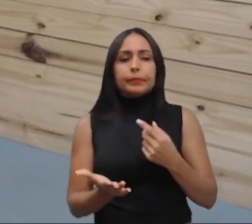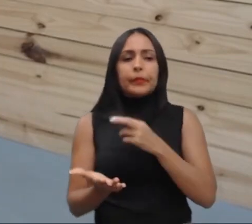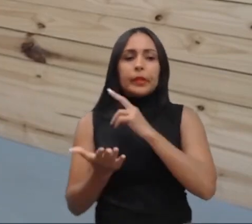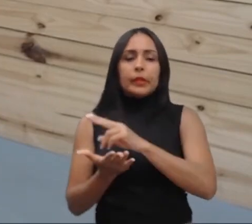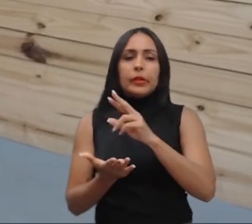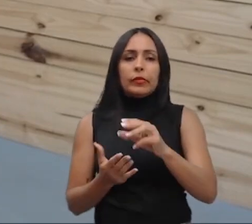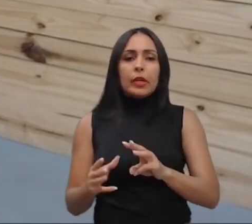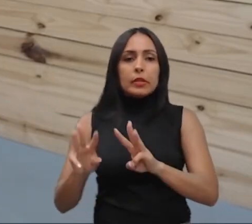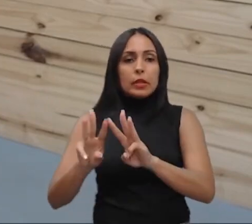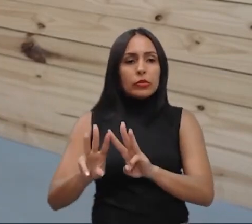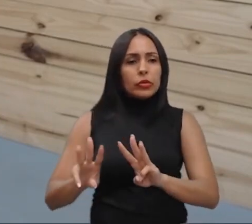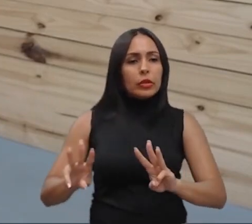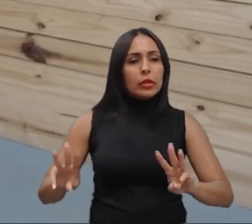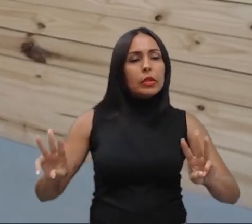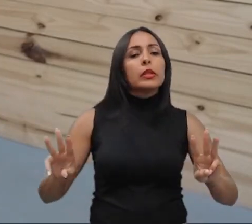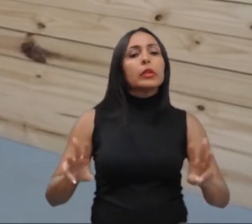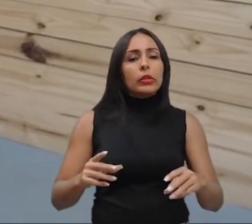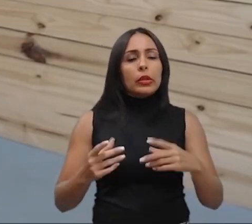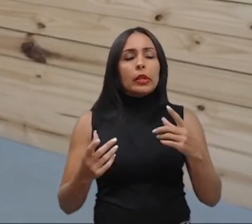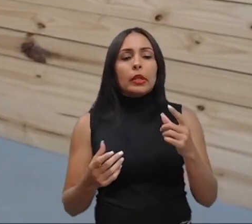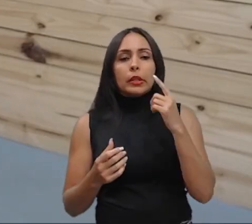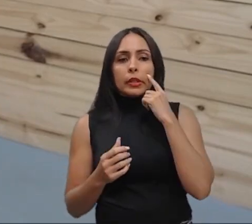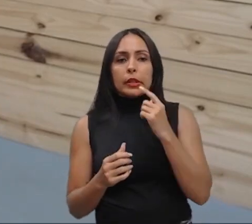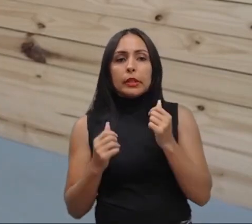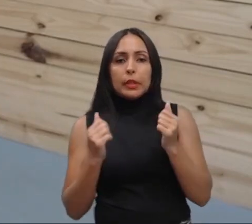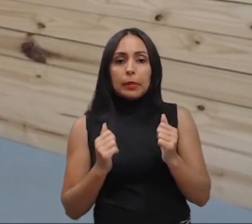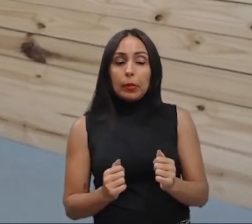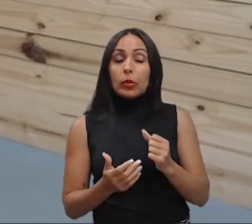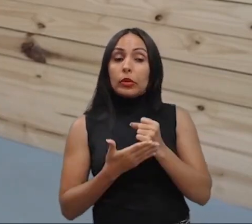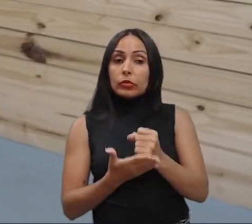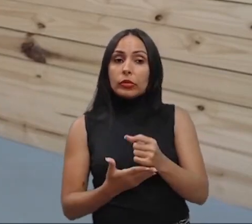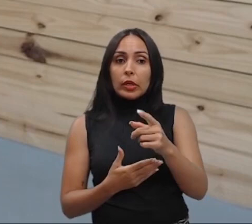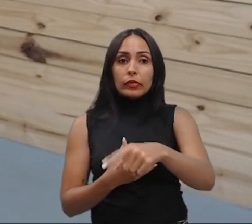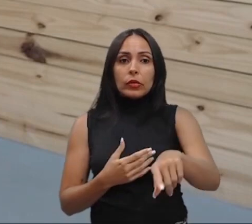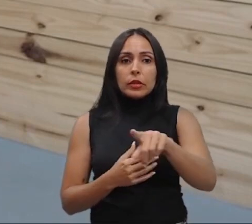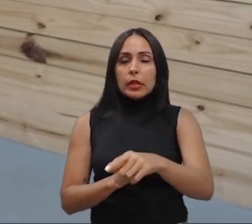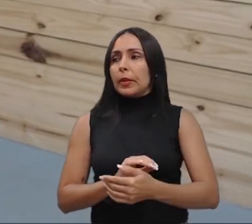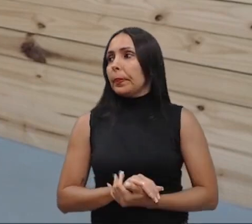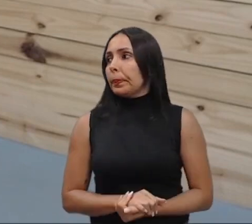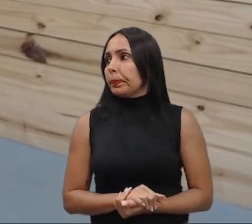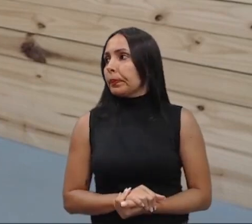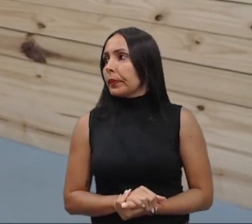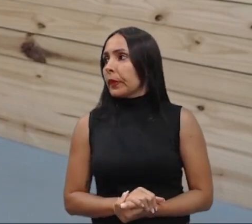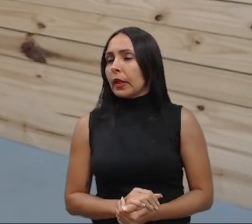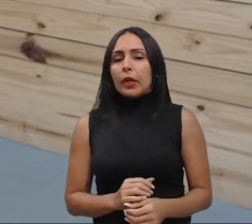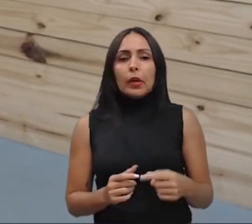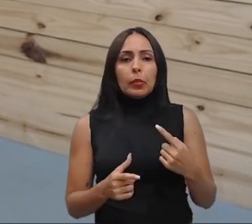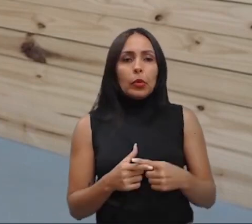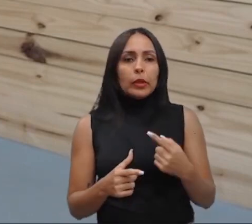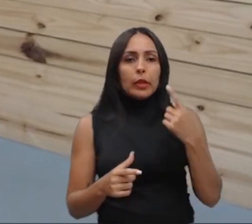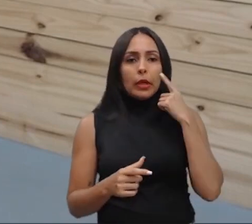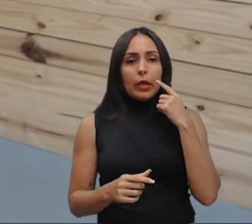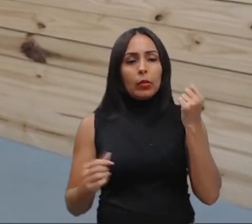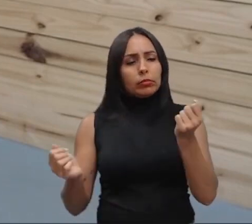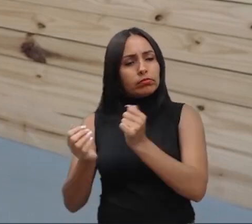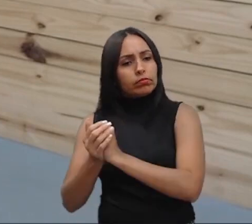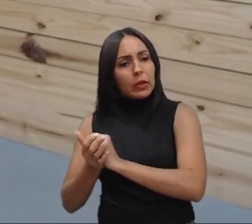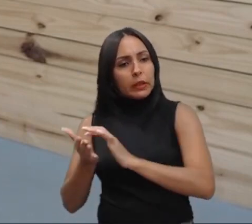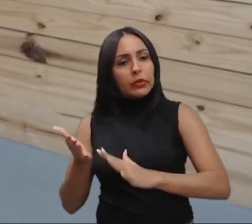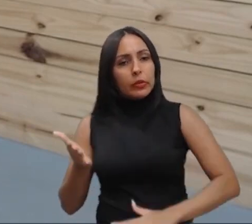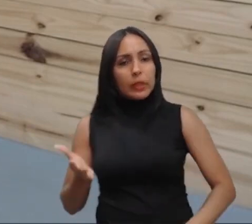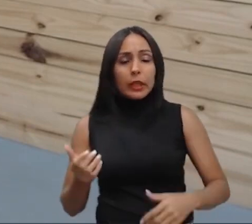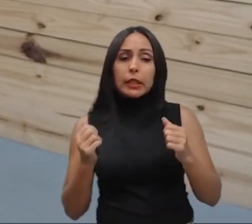links que tratam dessa questão, que pode interessar a você. Interessar a você porque uma atividade que pode contribuir de